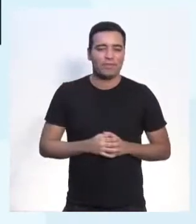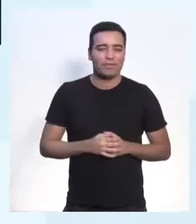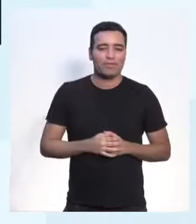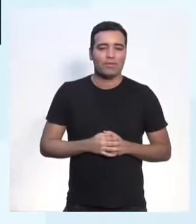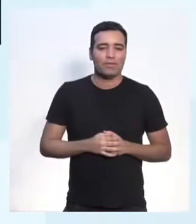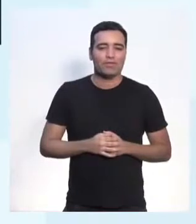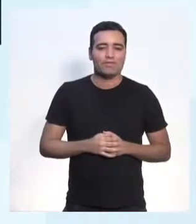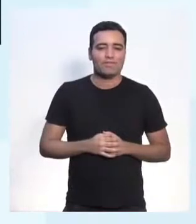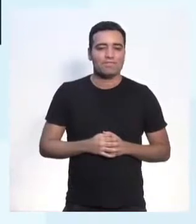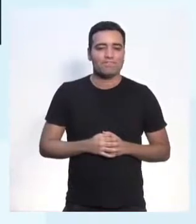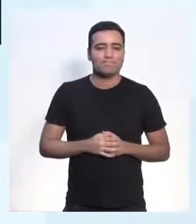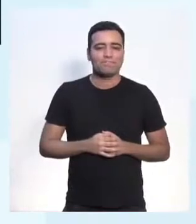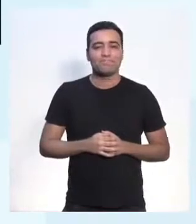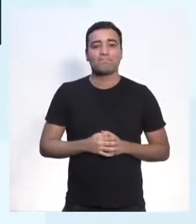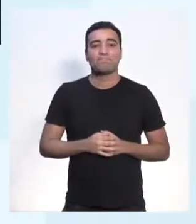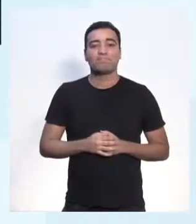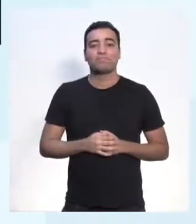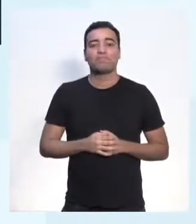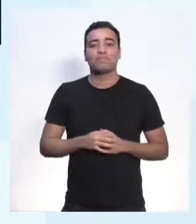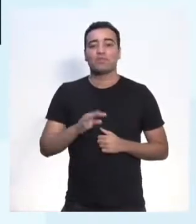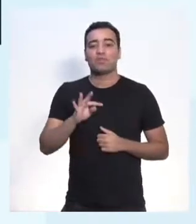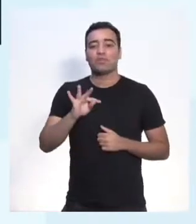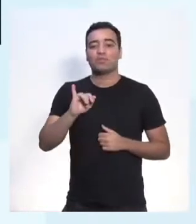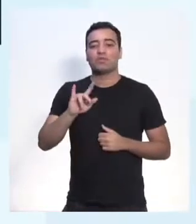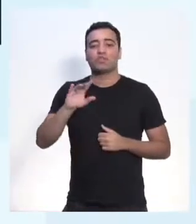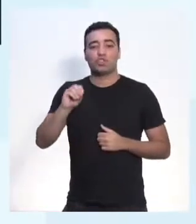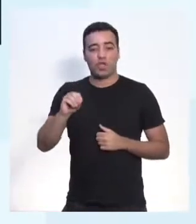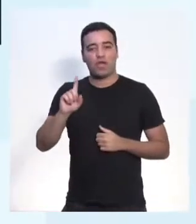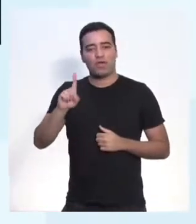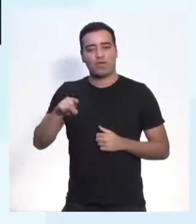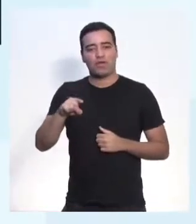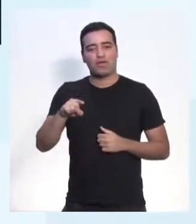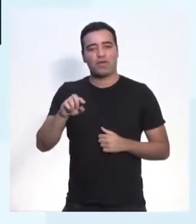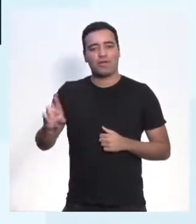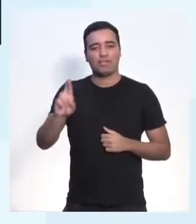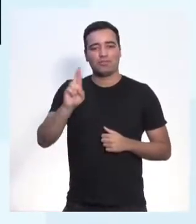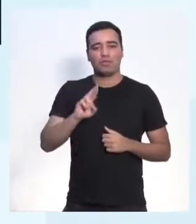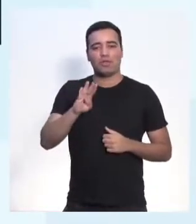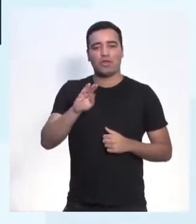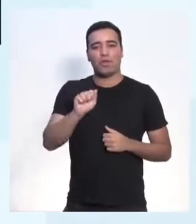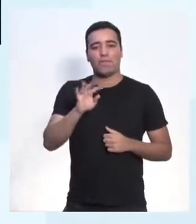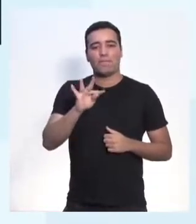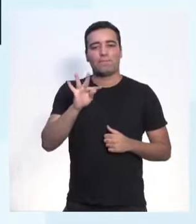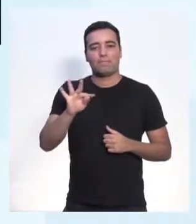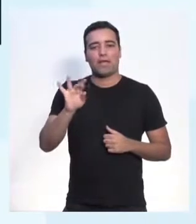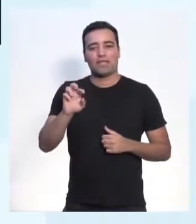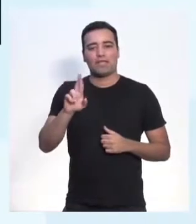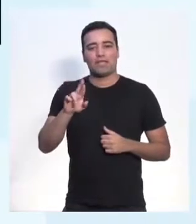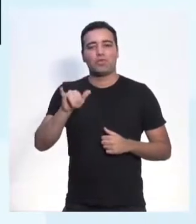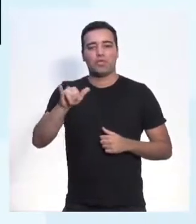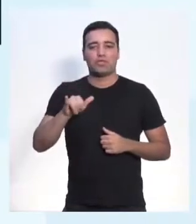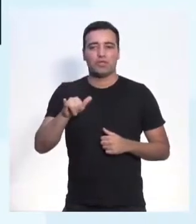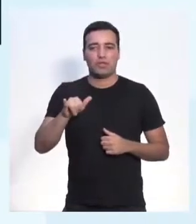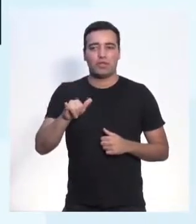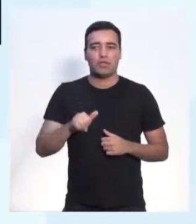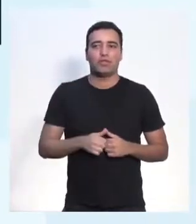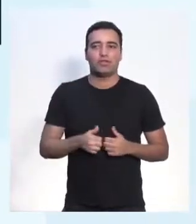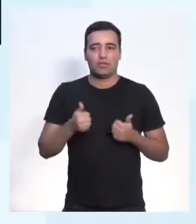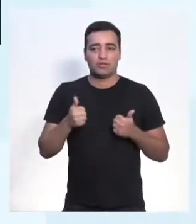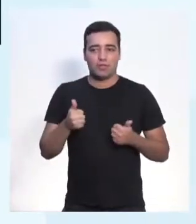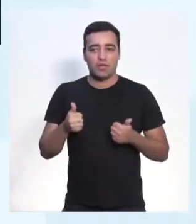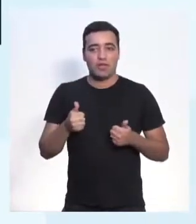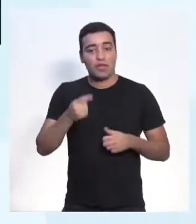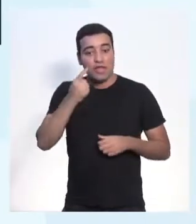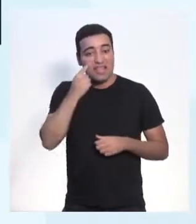Let Então- me see. Então, Tiago, battery. isso. Então, Tiago, Caroline, Maria, Giovana. isso, muito bem. Então, lembra